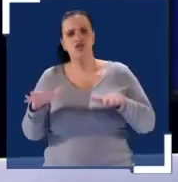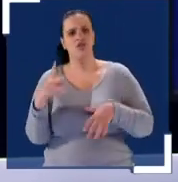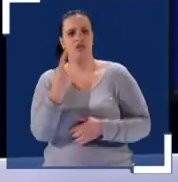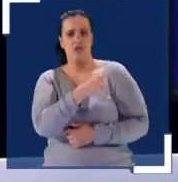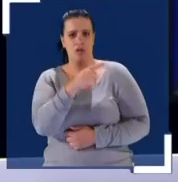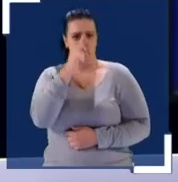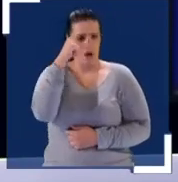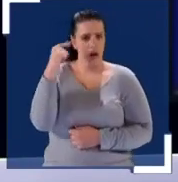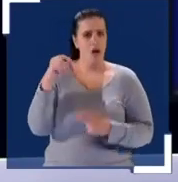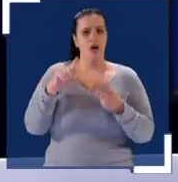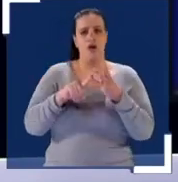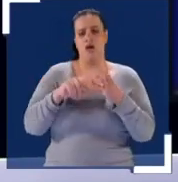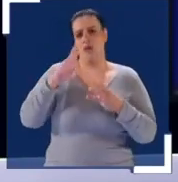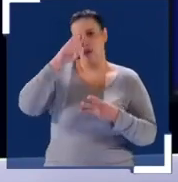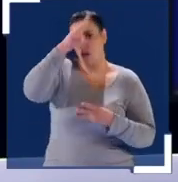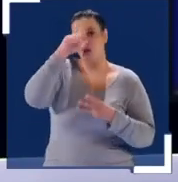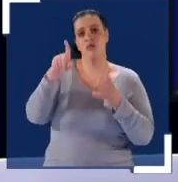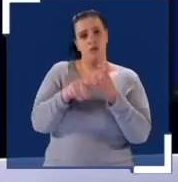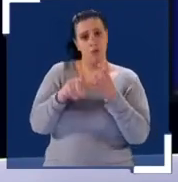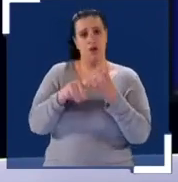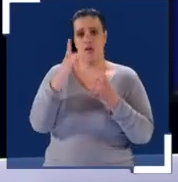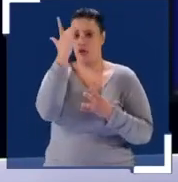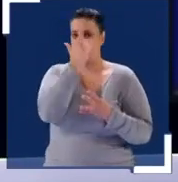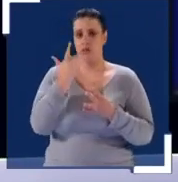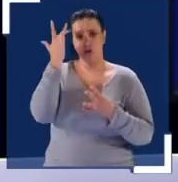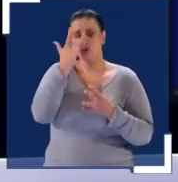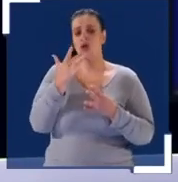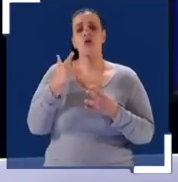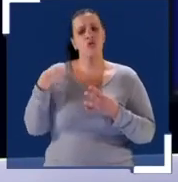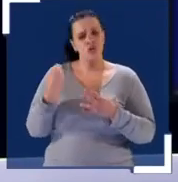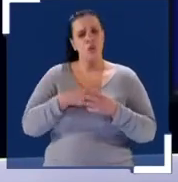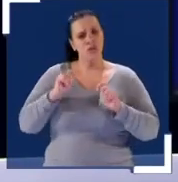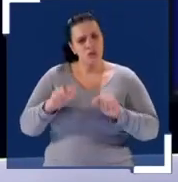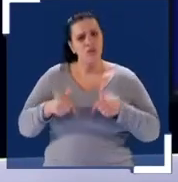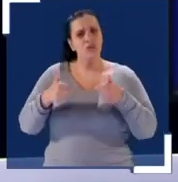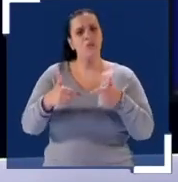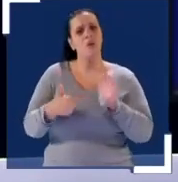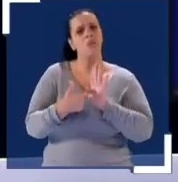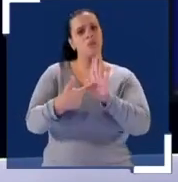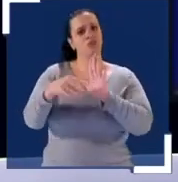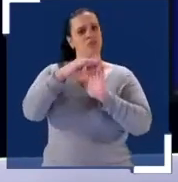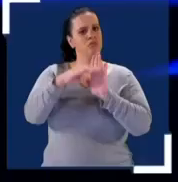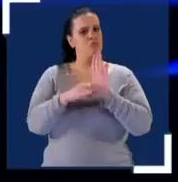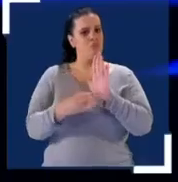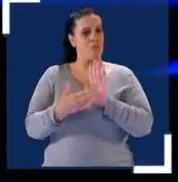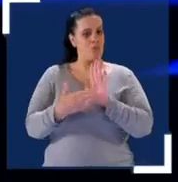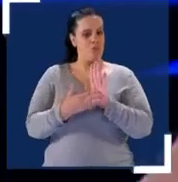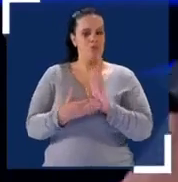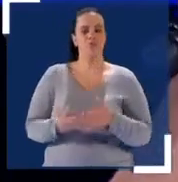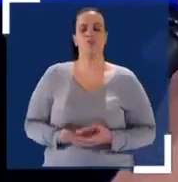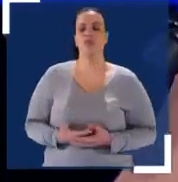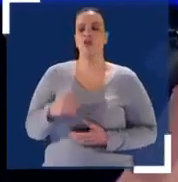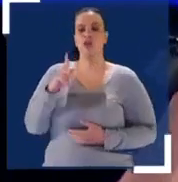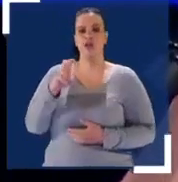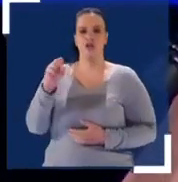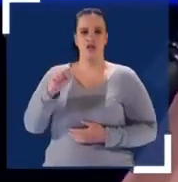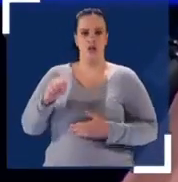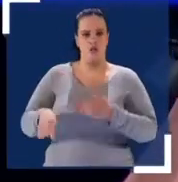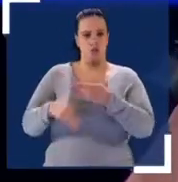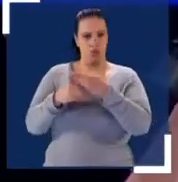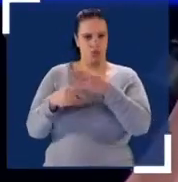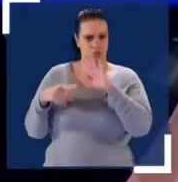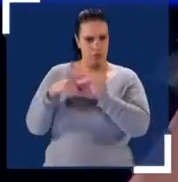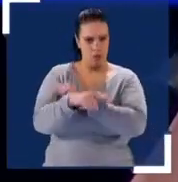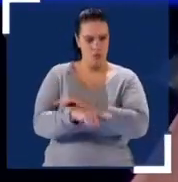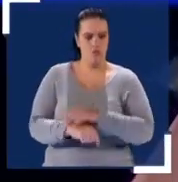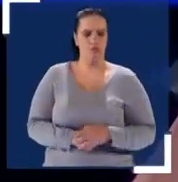França, ao Jair Bolsonaro e ao próprio Fernando Haddad. Nós temos que trabalhar em cima de propostas. Daniela Lima, 15 segundos para o complemento da